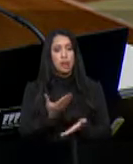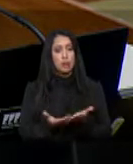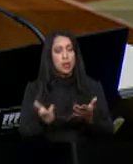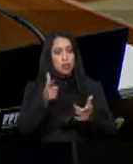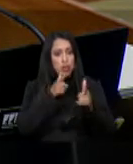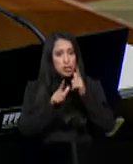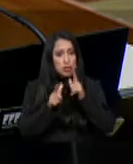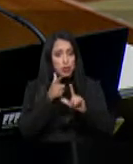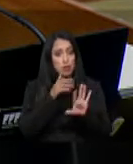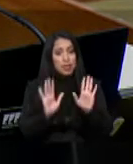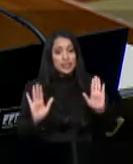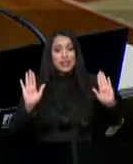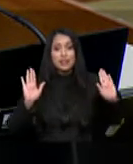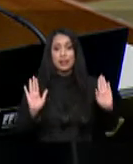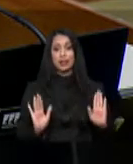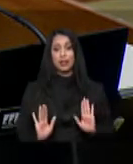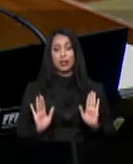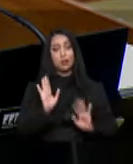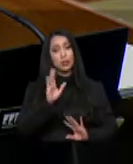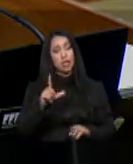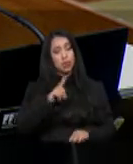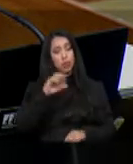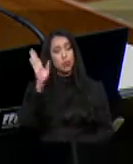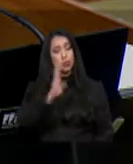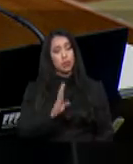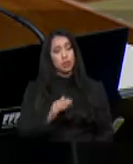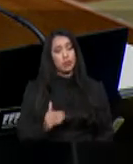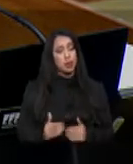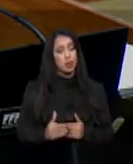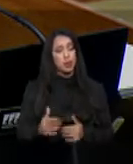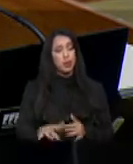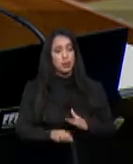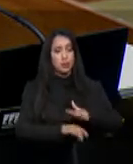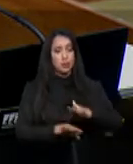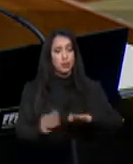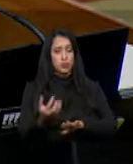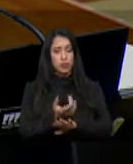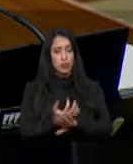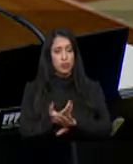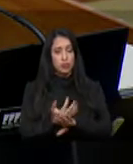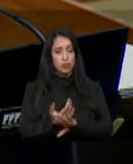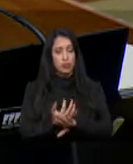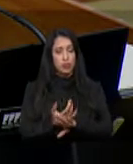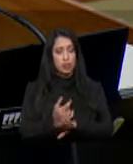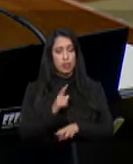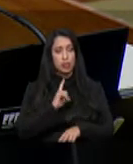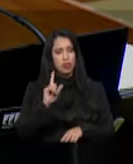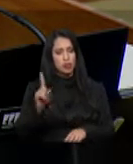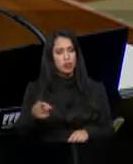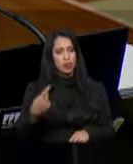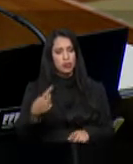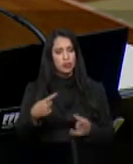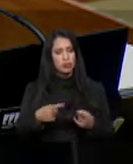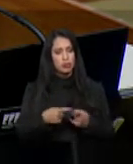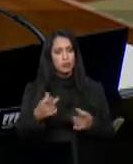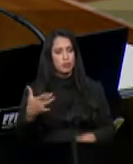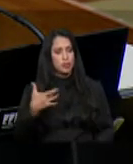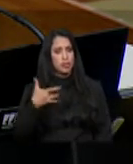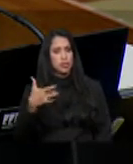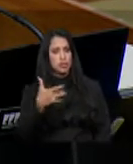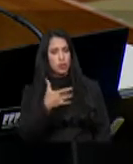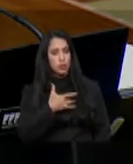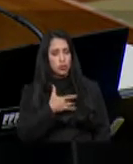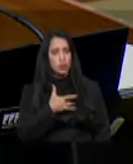questão ambiental, até porque surgiu no Brasil a partir da questão ambiental, depois nós aplicamos já na questão da saúde, em